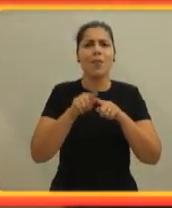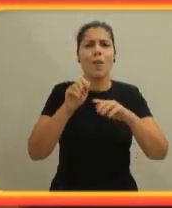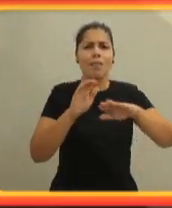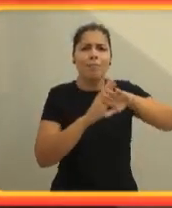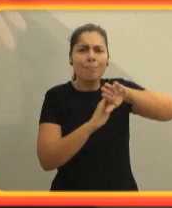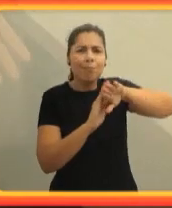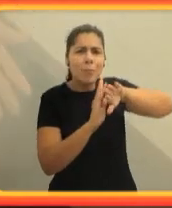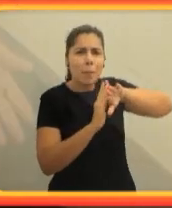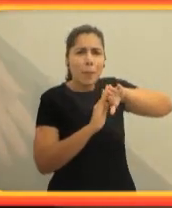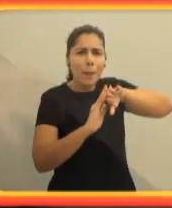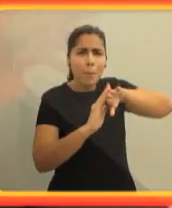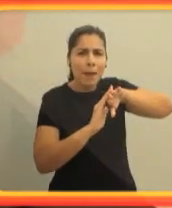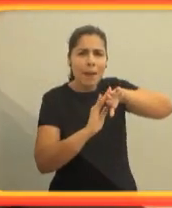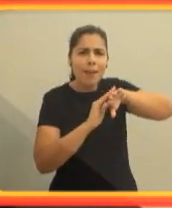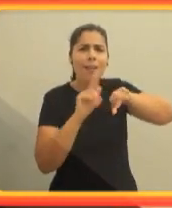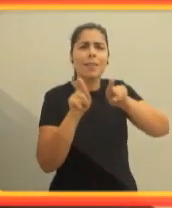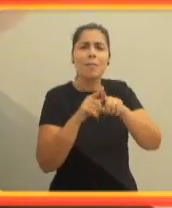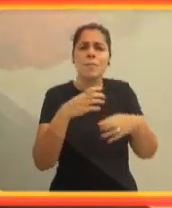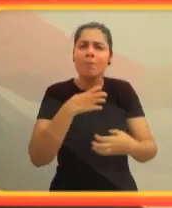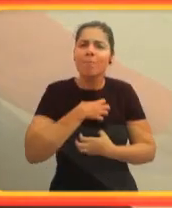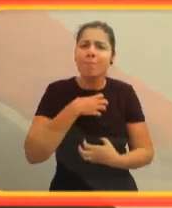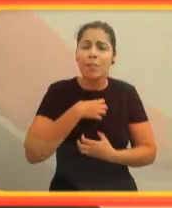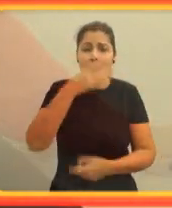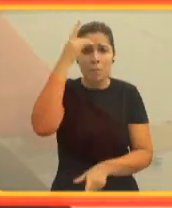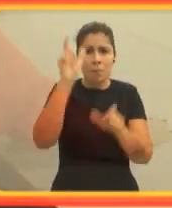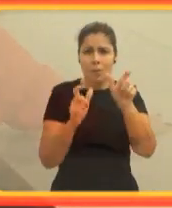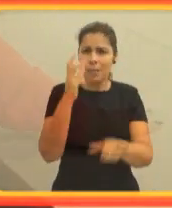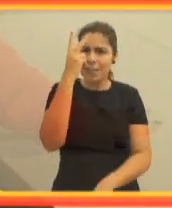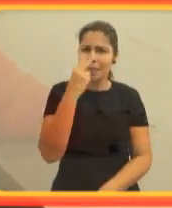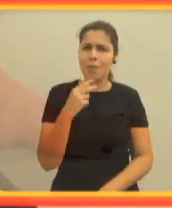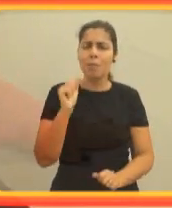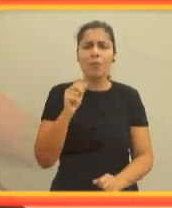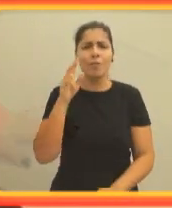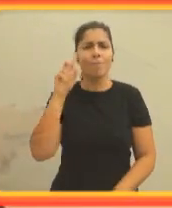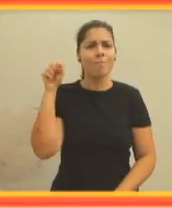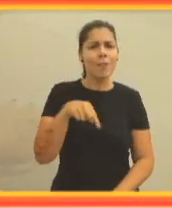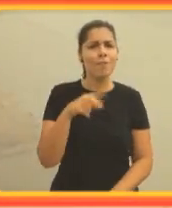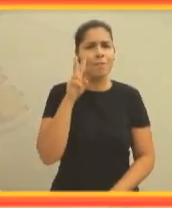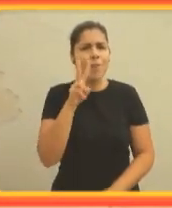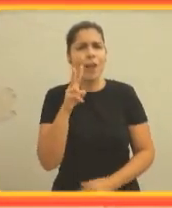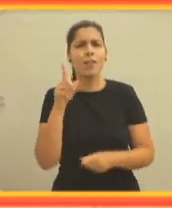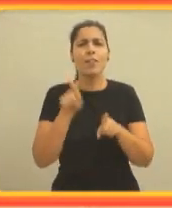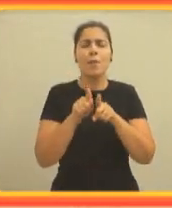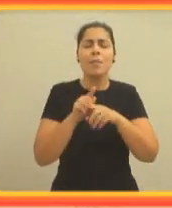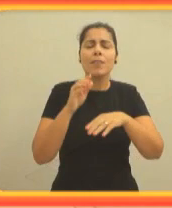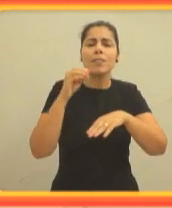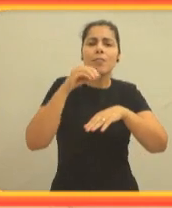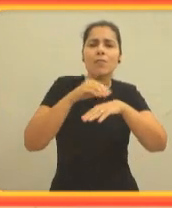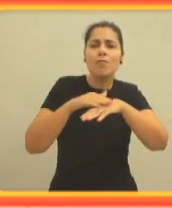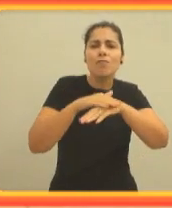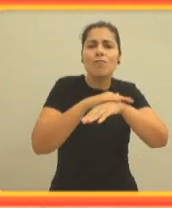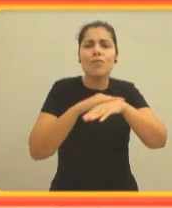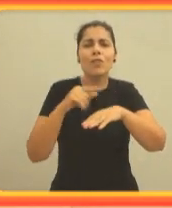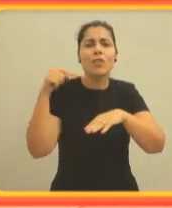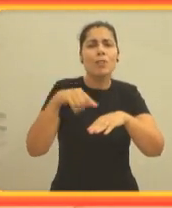algum tipo de deficiência visual. E aqui temos Põe a mão no balcão.